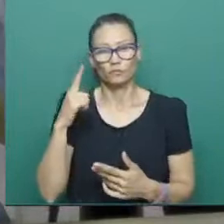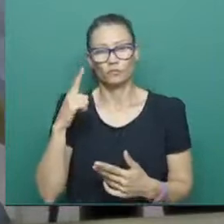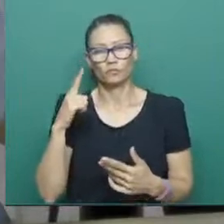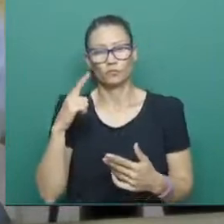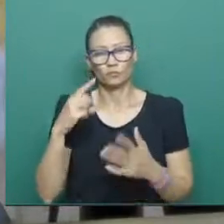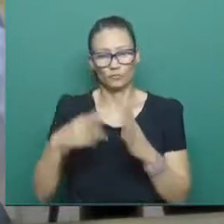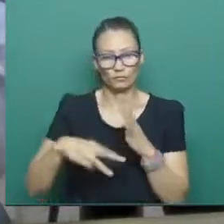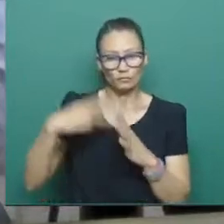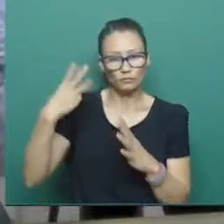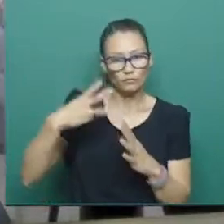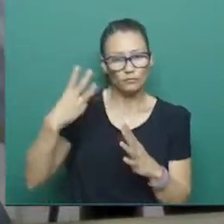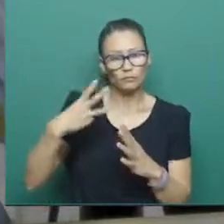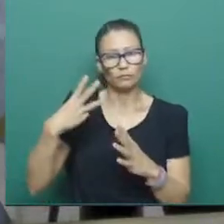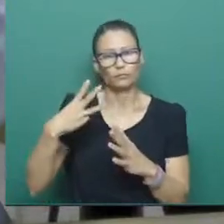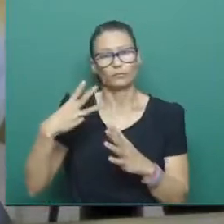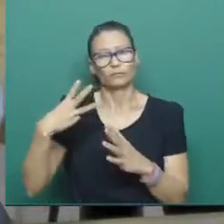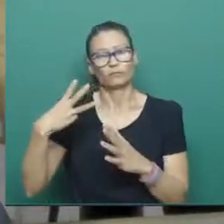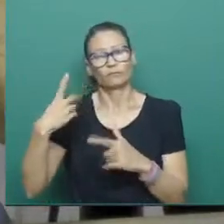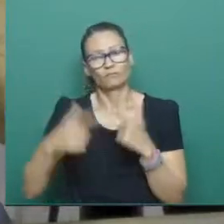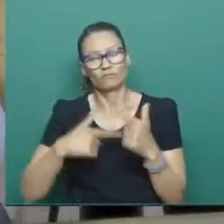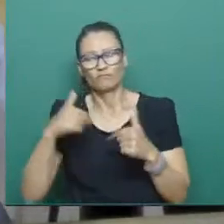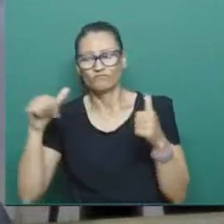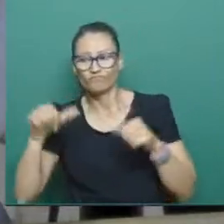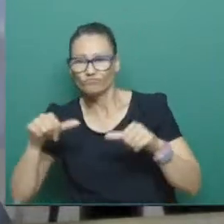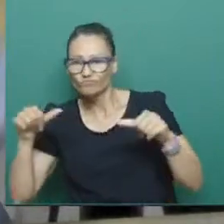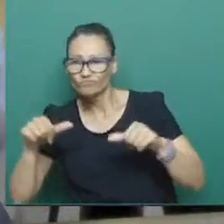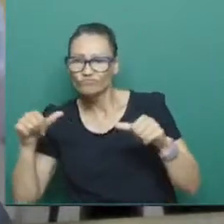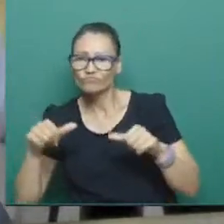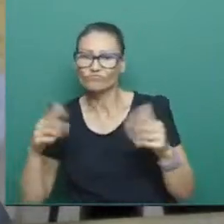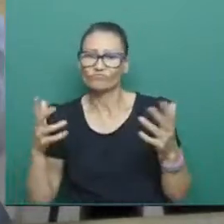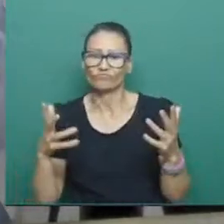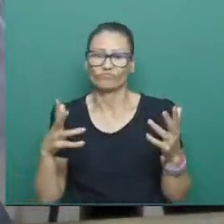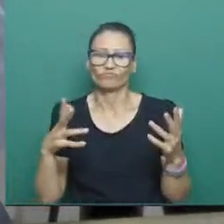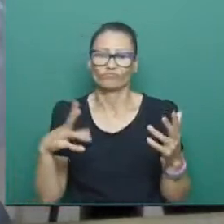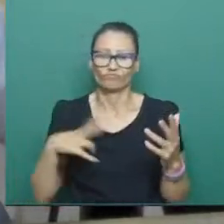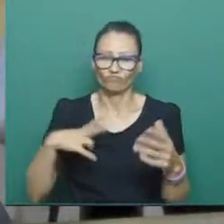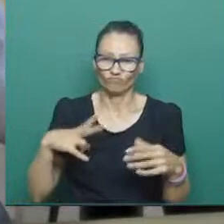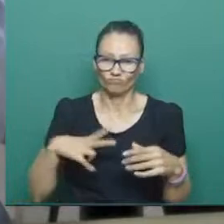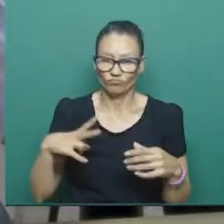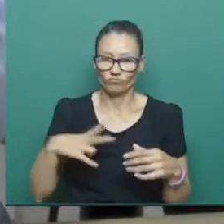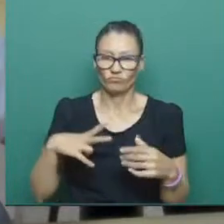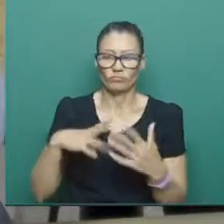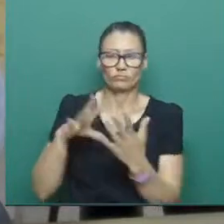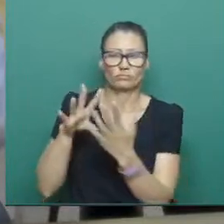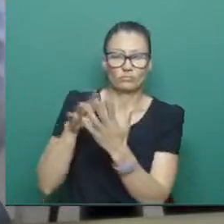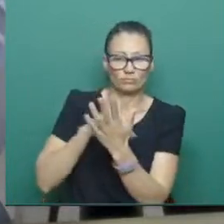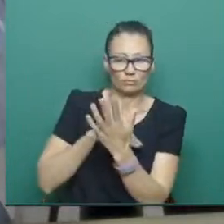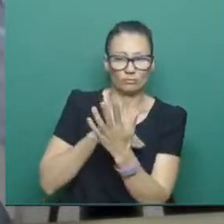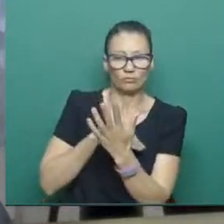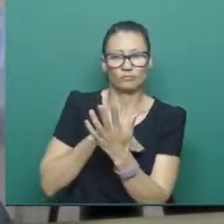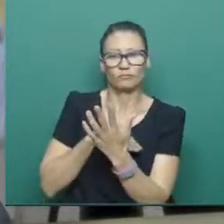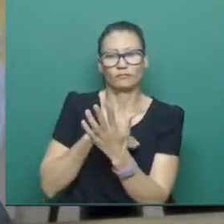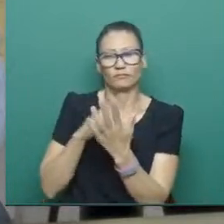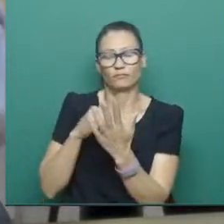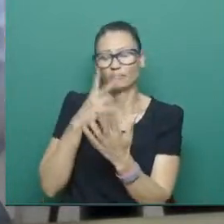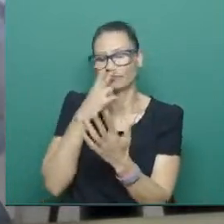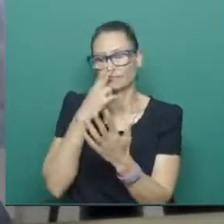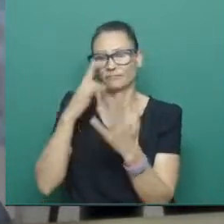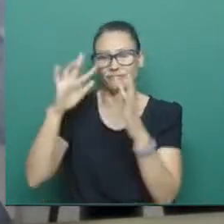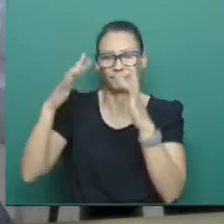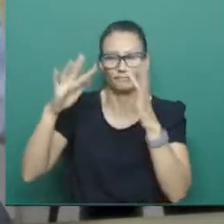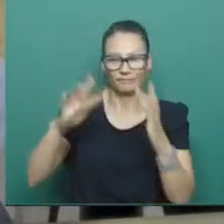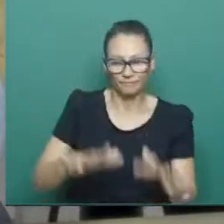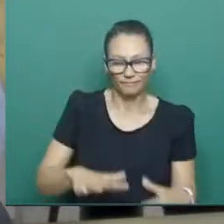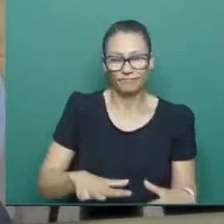terceiriza, que precariza, que privatiza, ele é um modelo que causa rupturas, que causa intermitências,